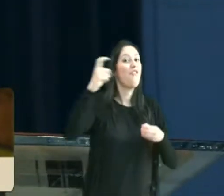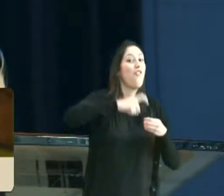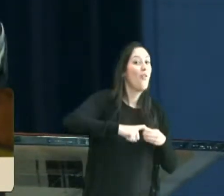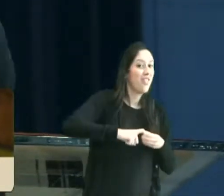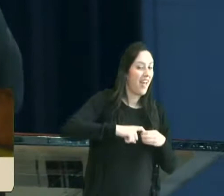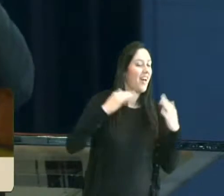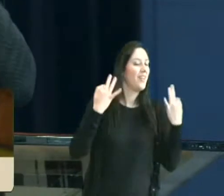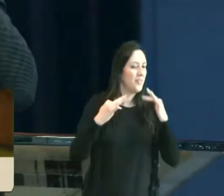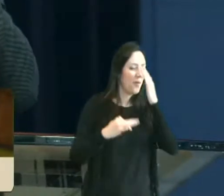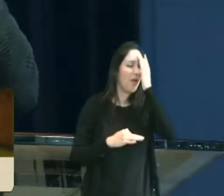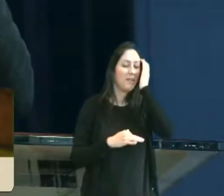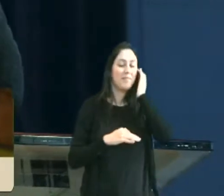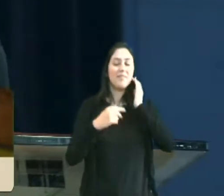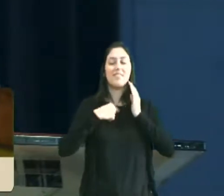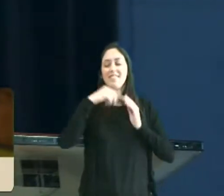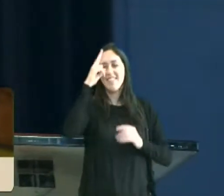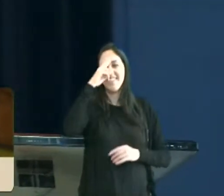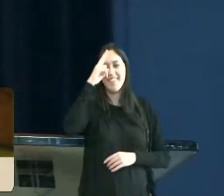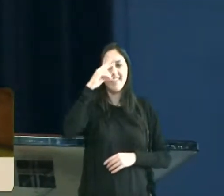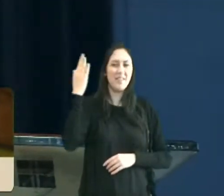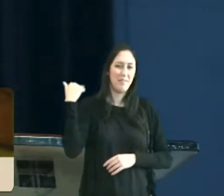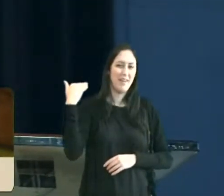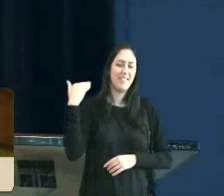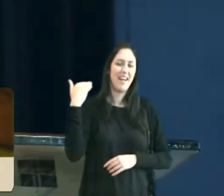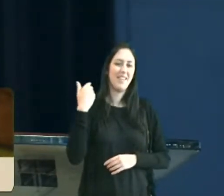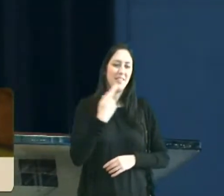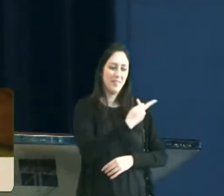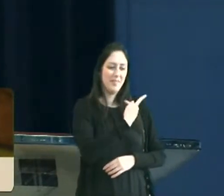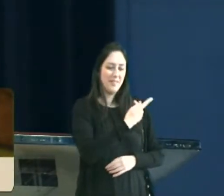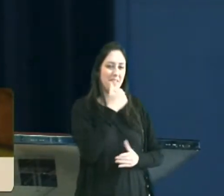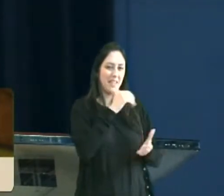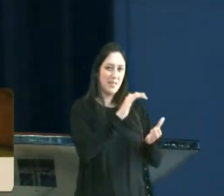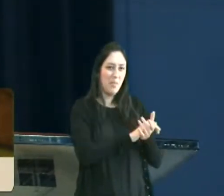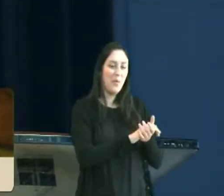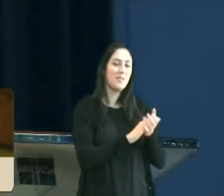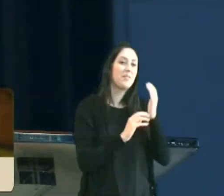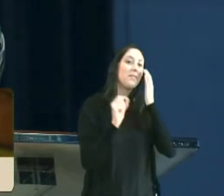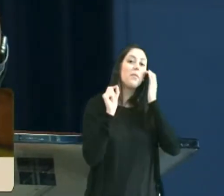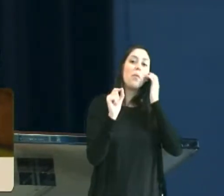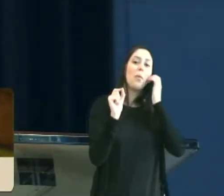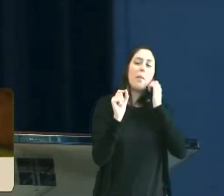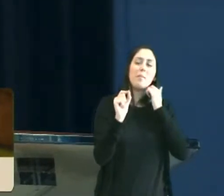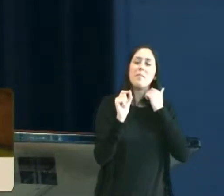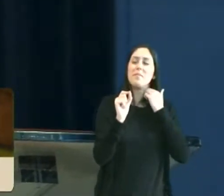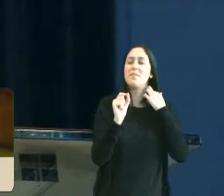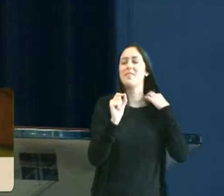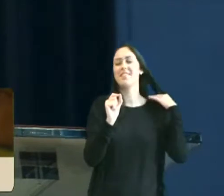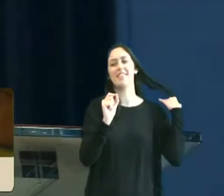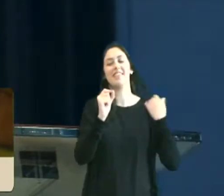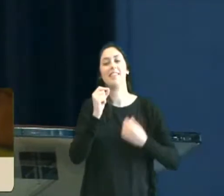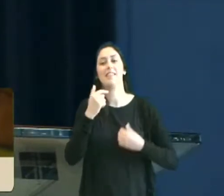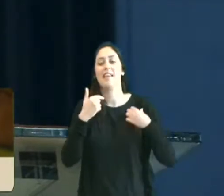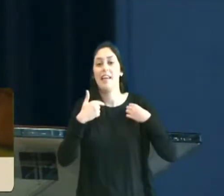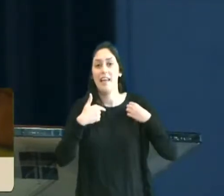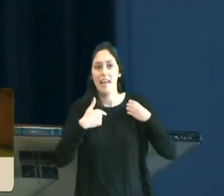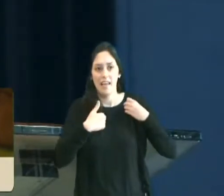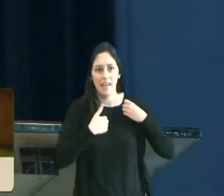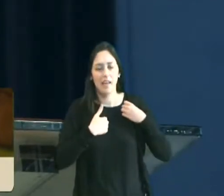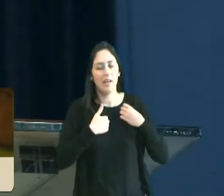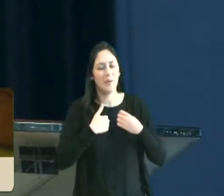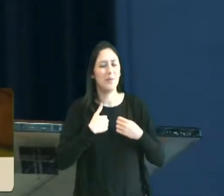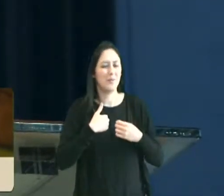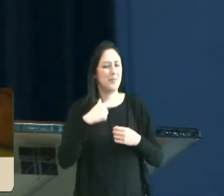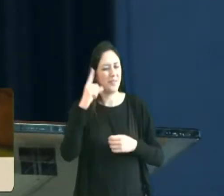intermináveis. Eu lembro um dia, eu e a Sil, eu tenho um problema sério com as solicitações no WhatsApp,